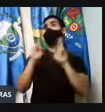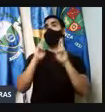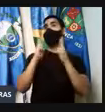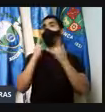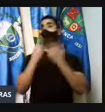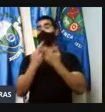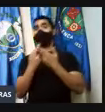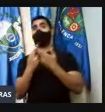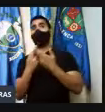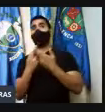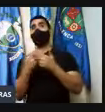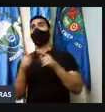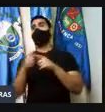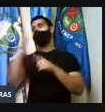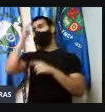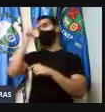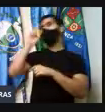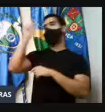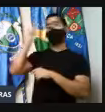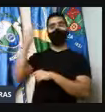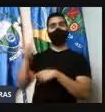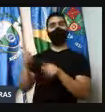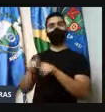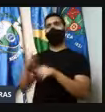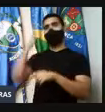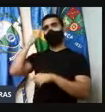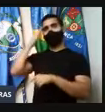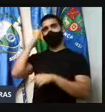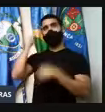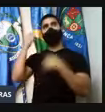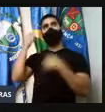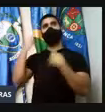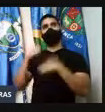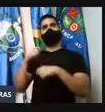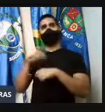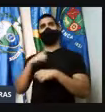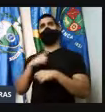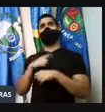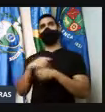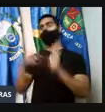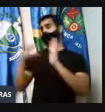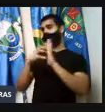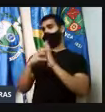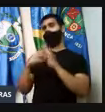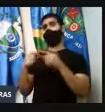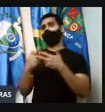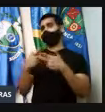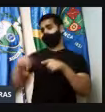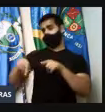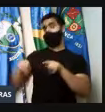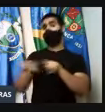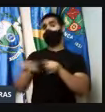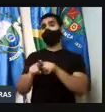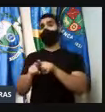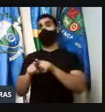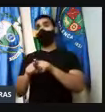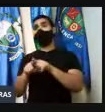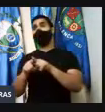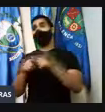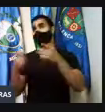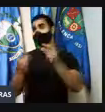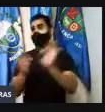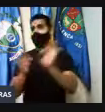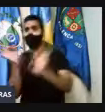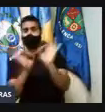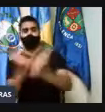vamos aguardar a vinda das autoridades que assim entenderem e que essa casa ela é um vetor de organização